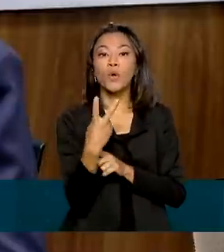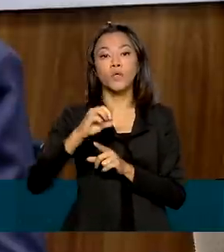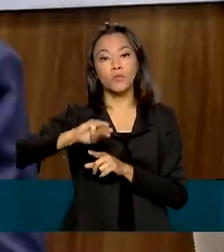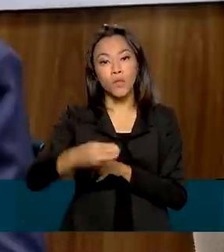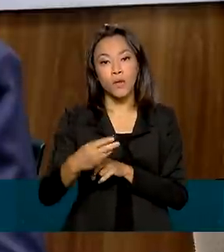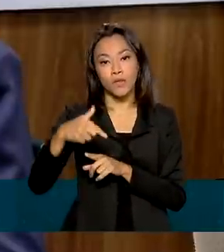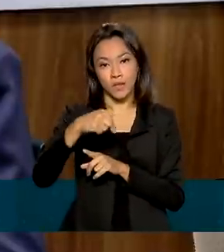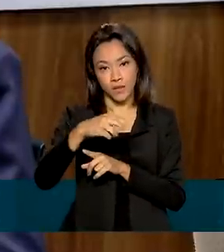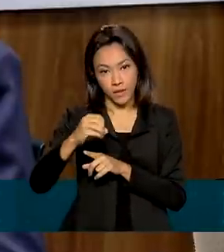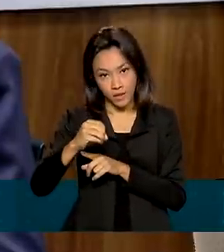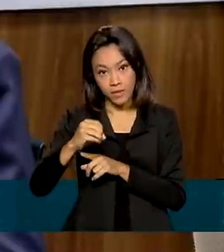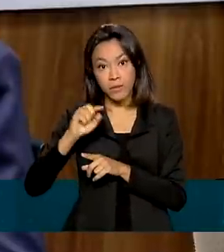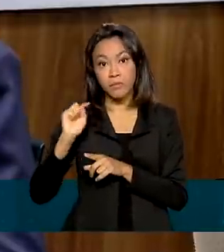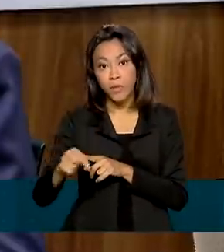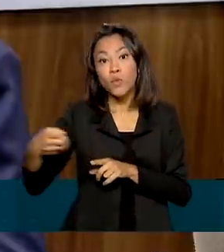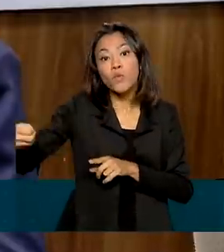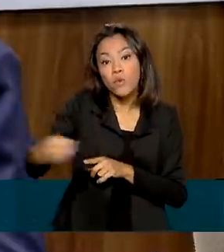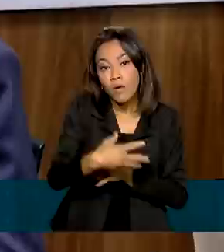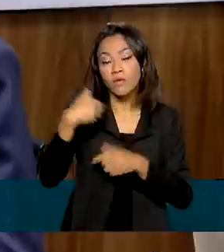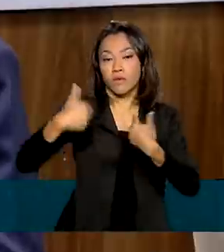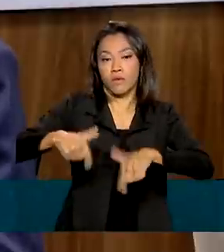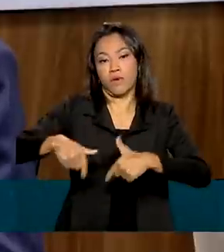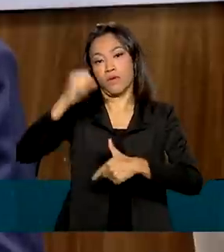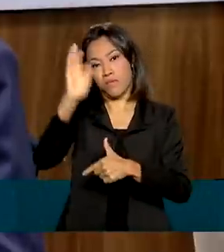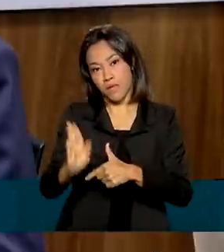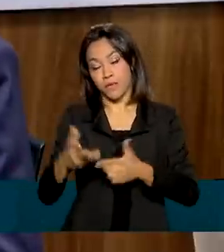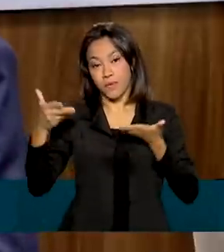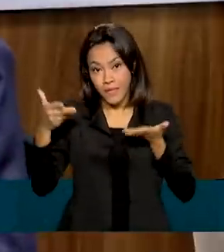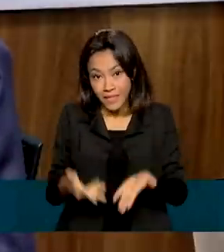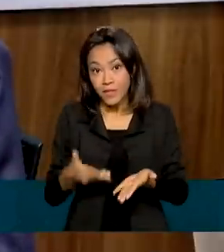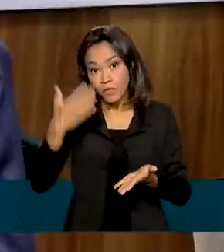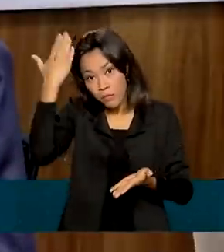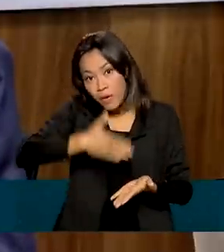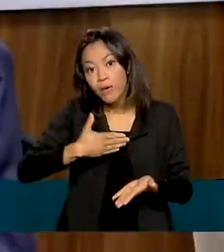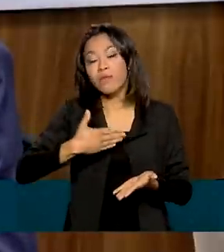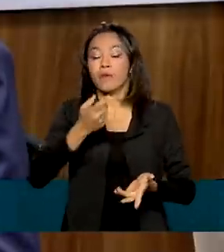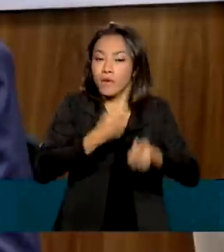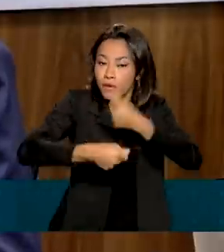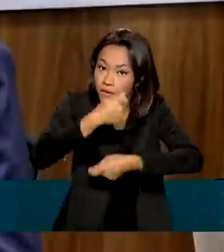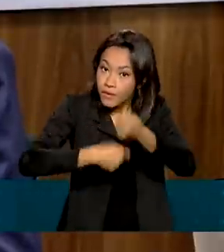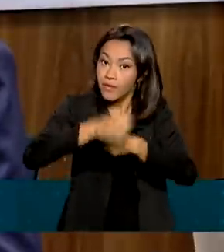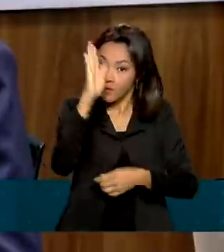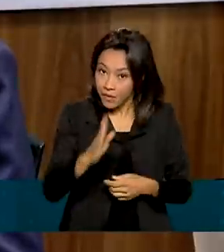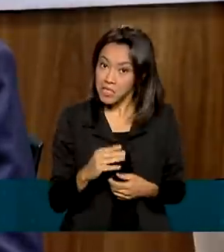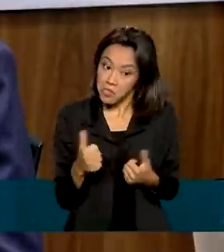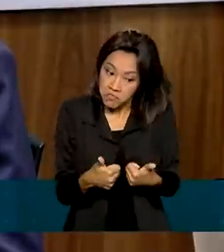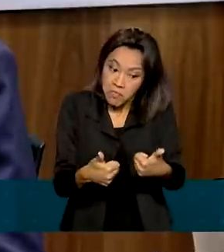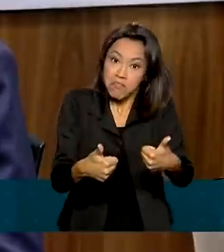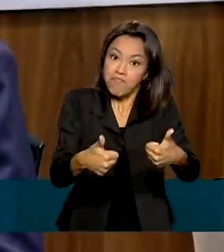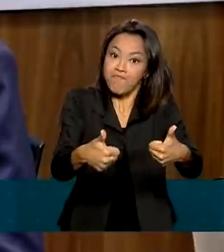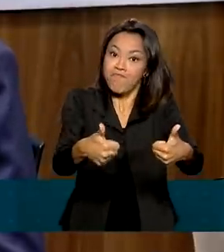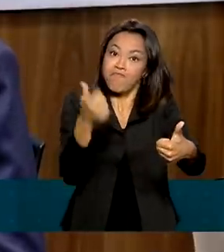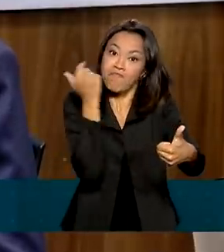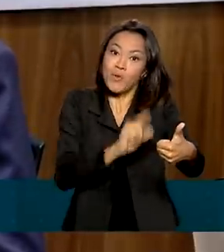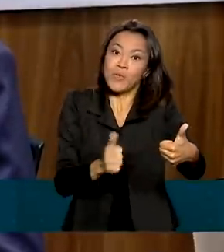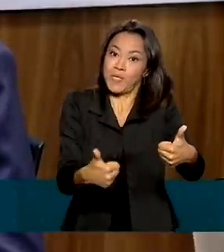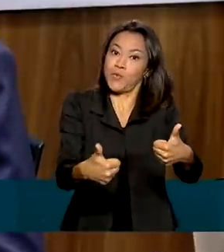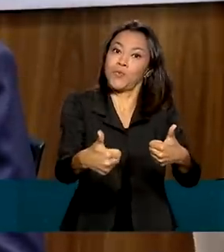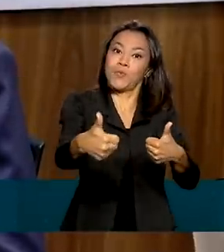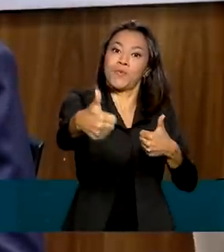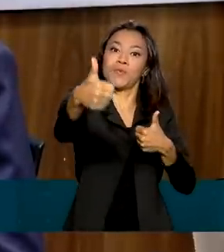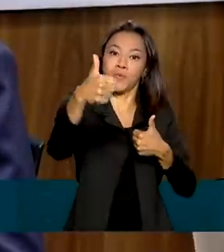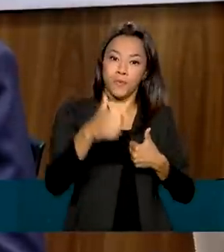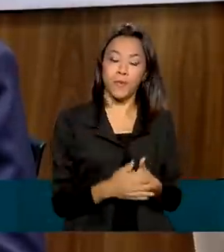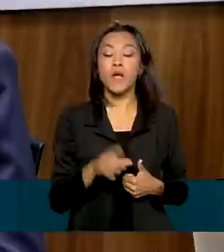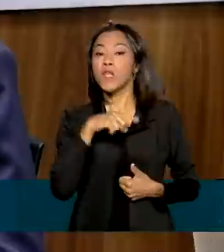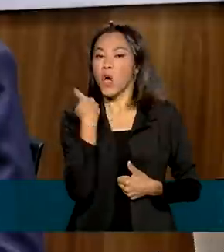milhões seiscentos mil novos empregos que dá do Brasil é um sinal que a economia Nossa funcionou e eu sempre disse lá atrás não